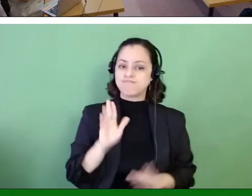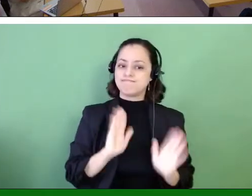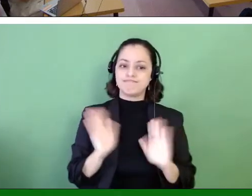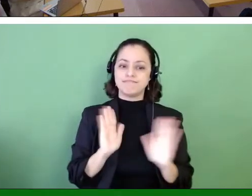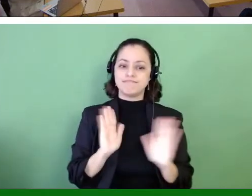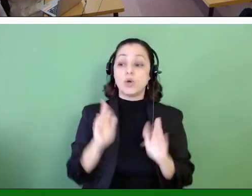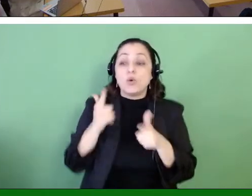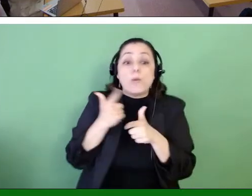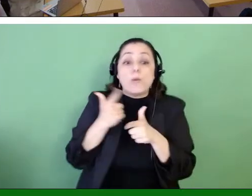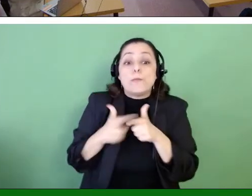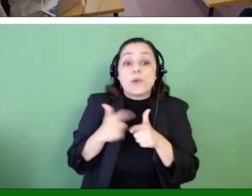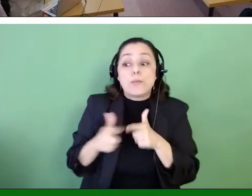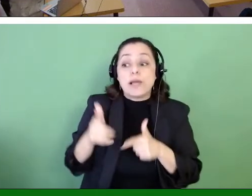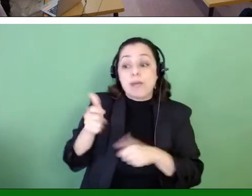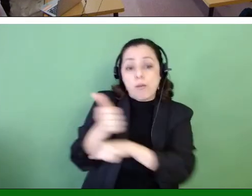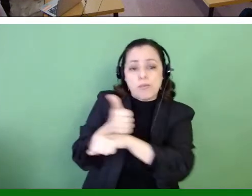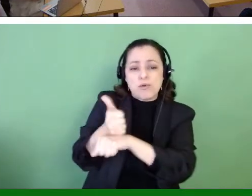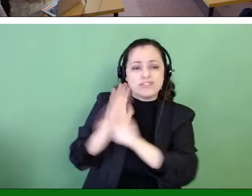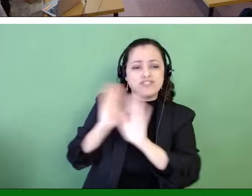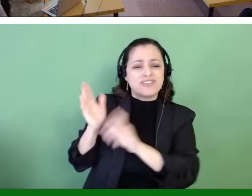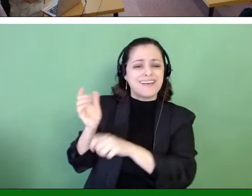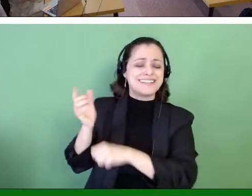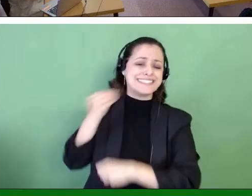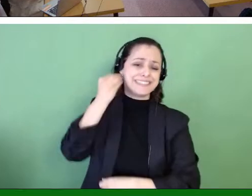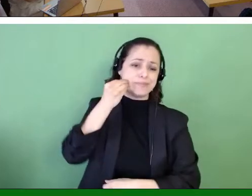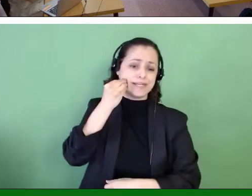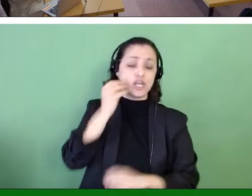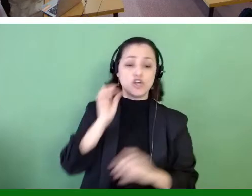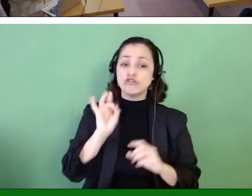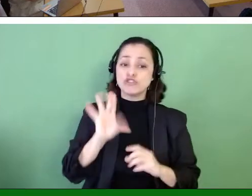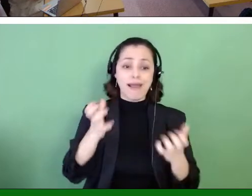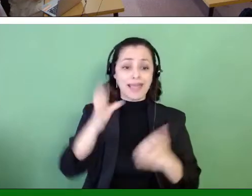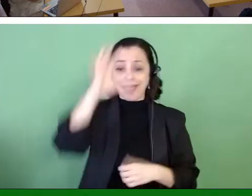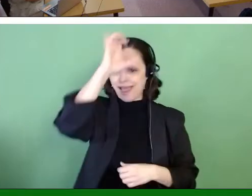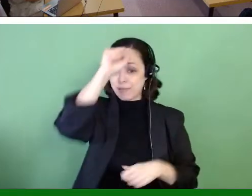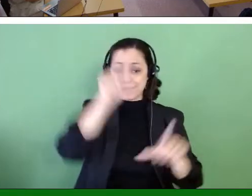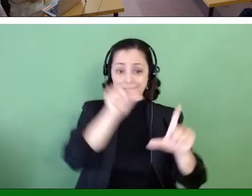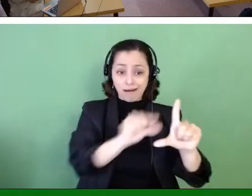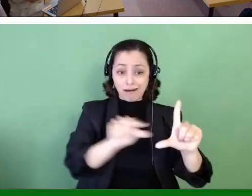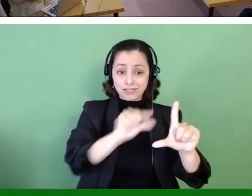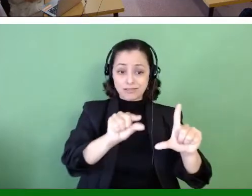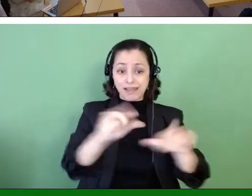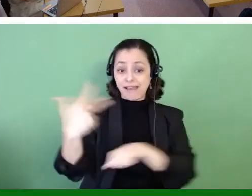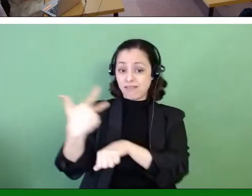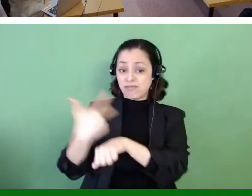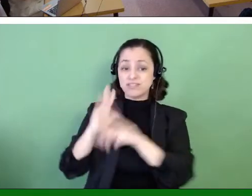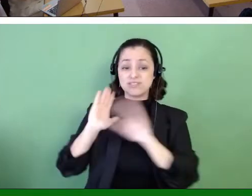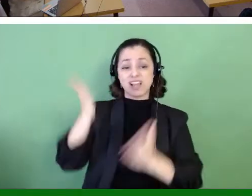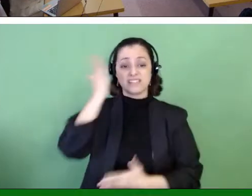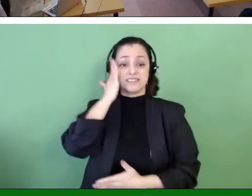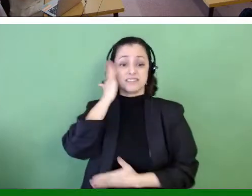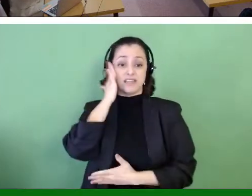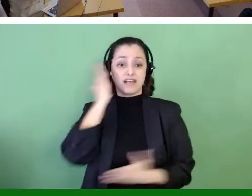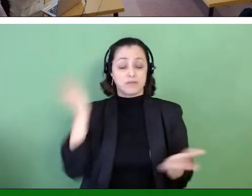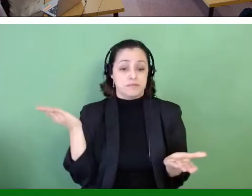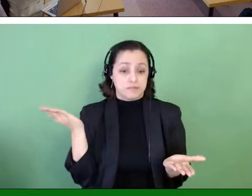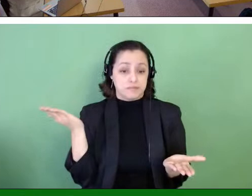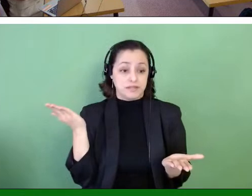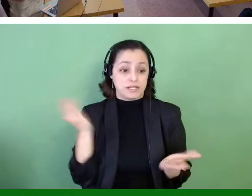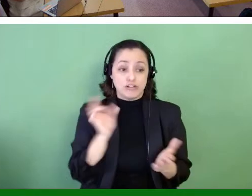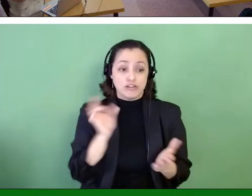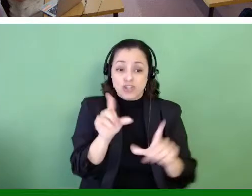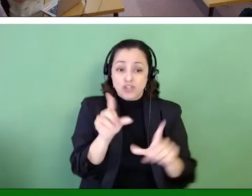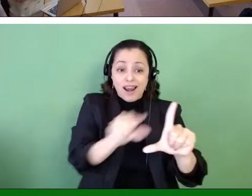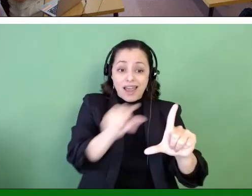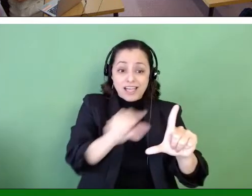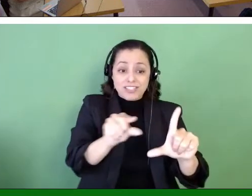problema só para aprender a fazer uma legendagem num vídeo de uma tradução que ele já faz? E será que... São questionamentos, eu não